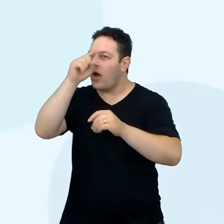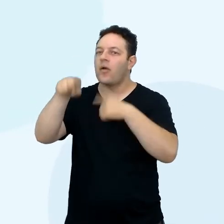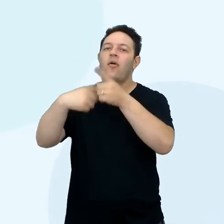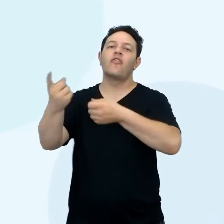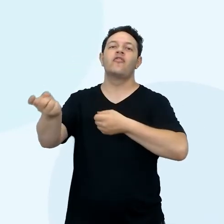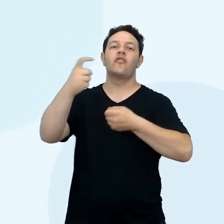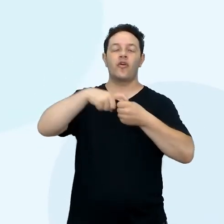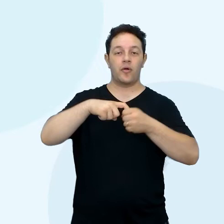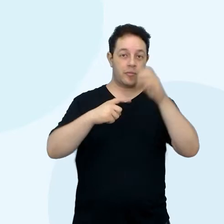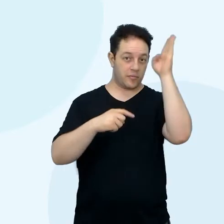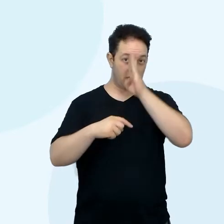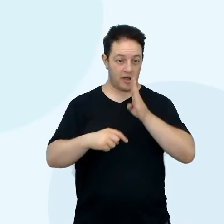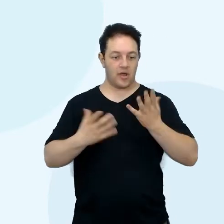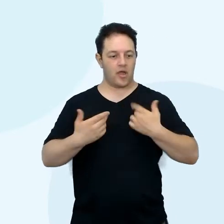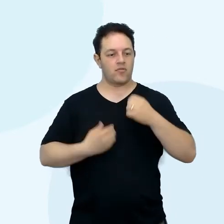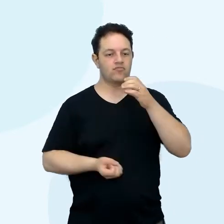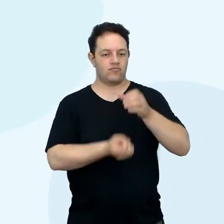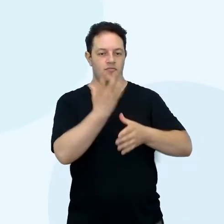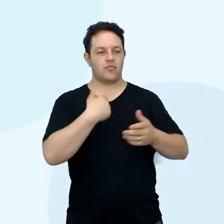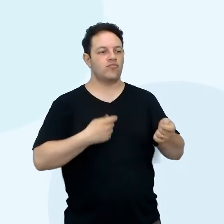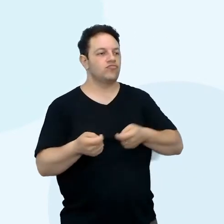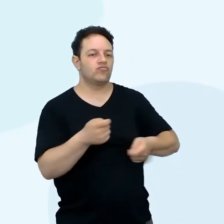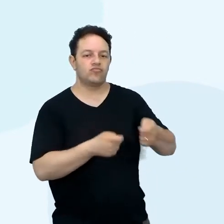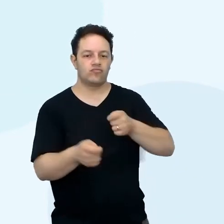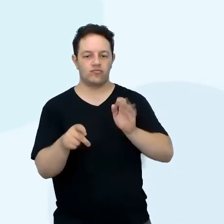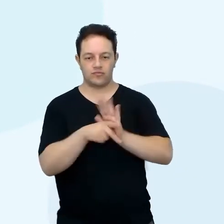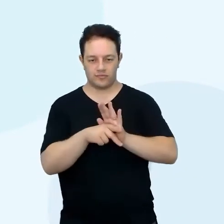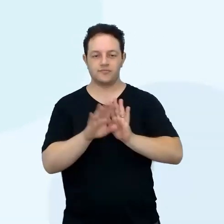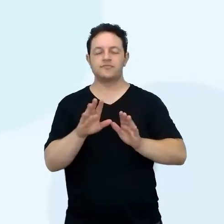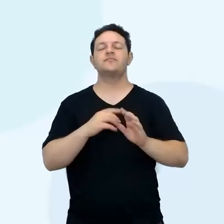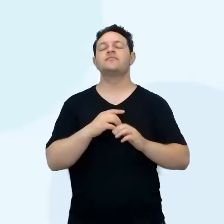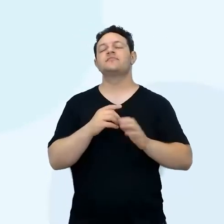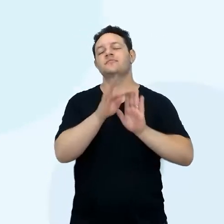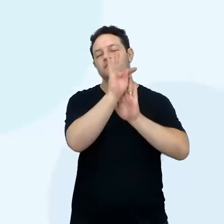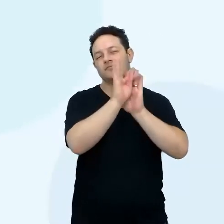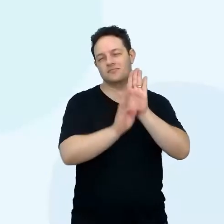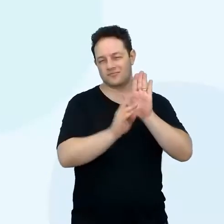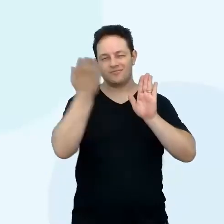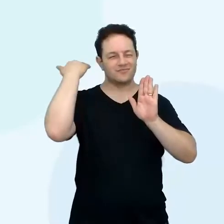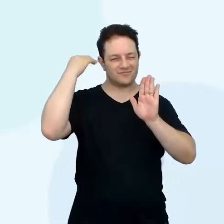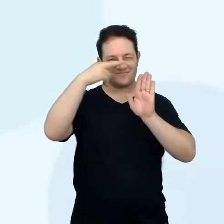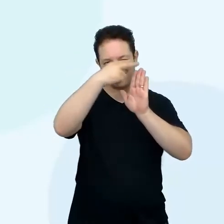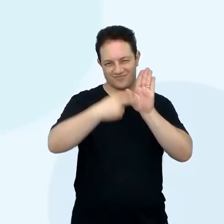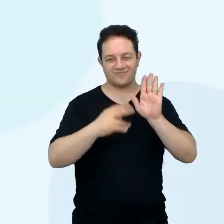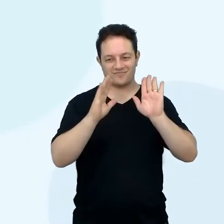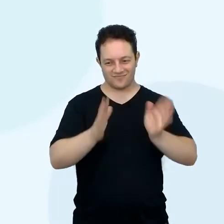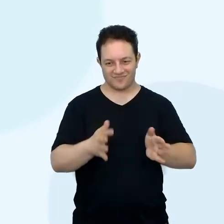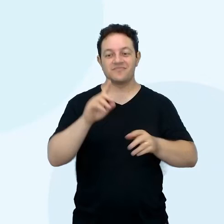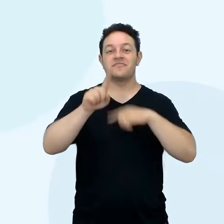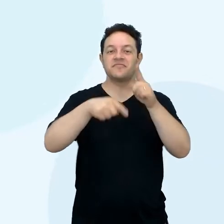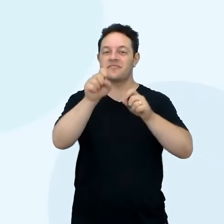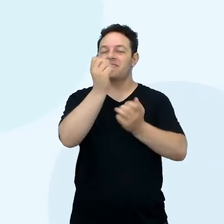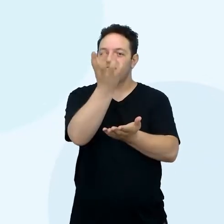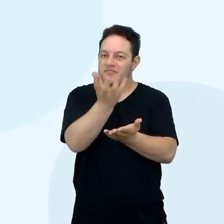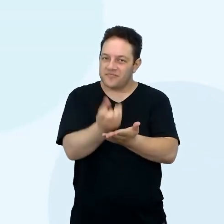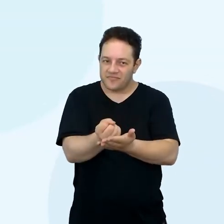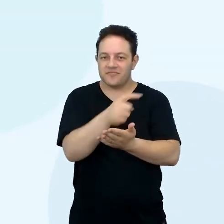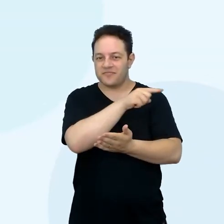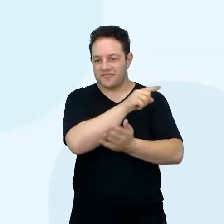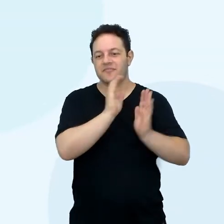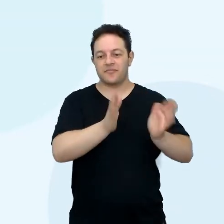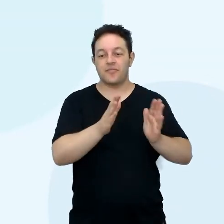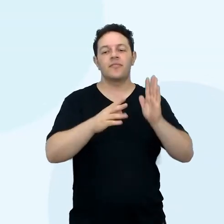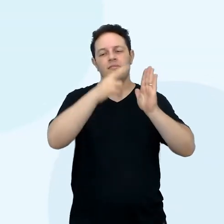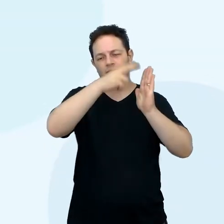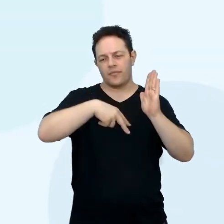e administrar seu próprio negócio. Eu vou pular aqui esse texto porque a gente já leu, você pode baixar esse material aqui, né, como a